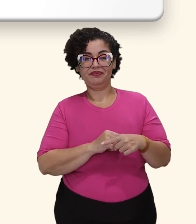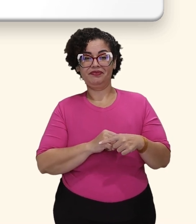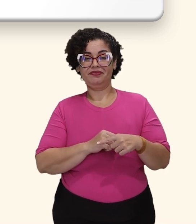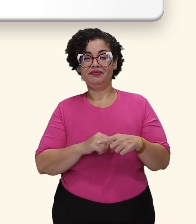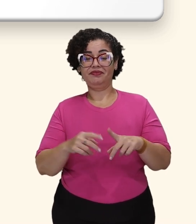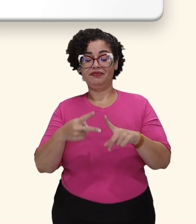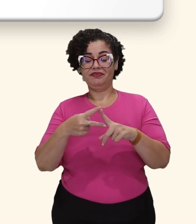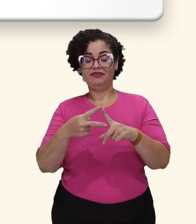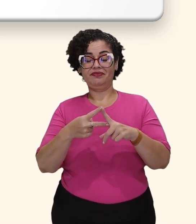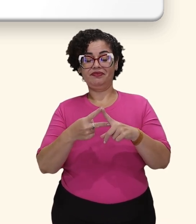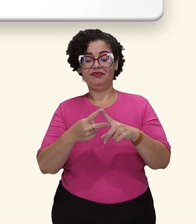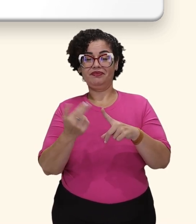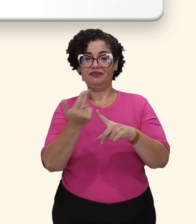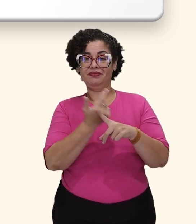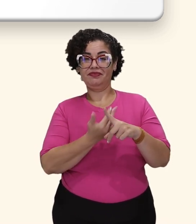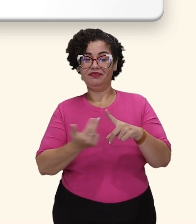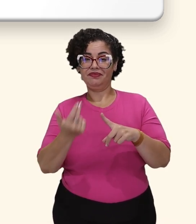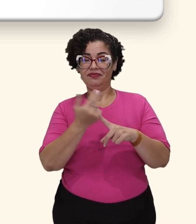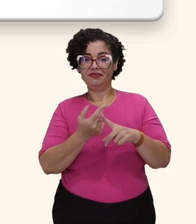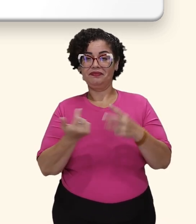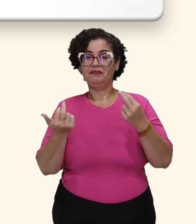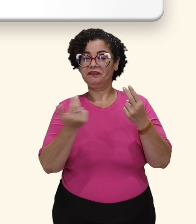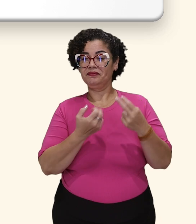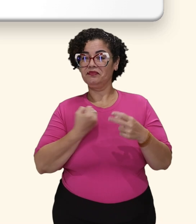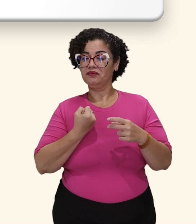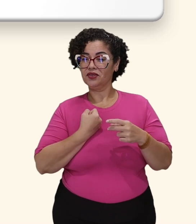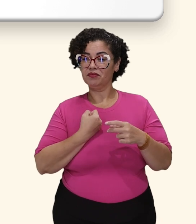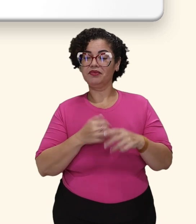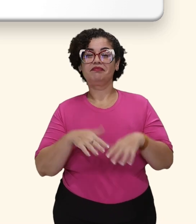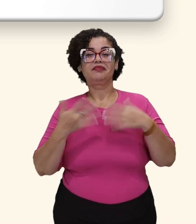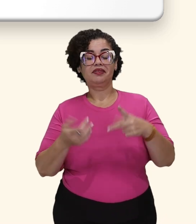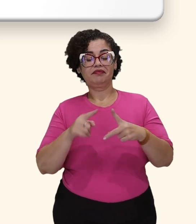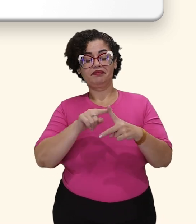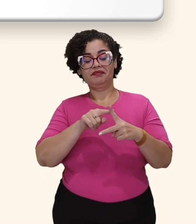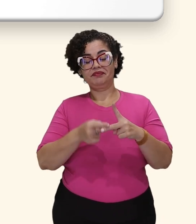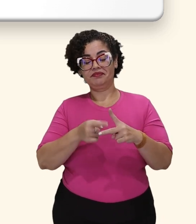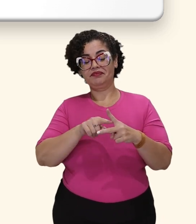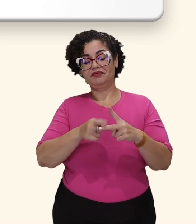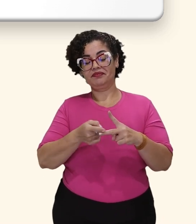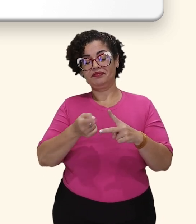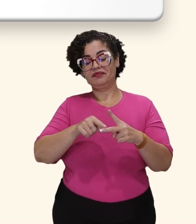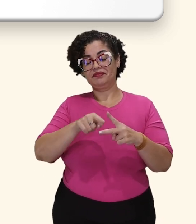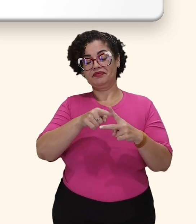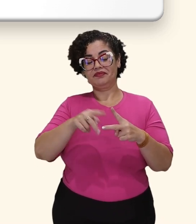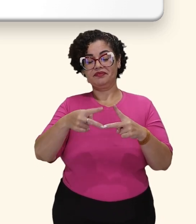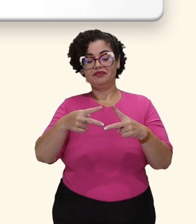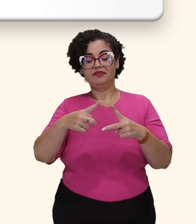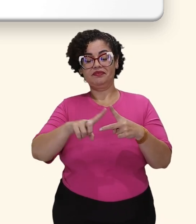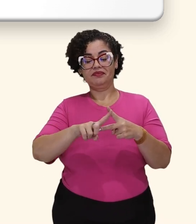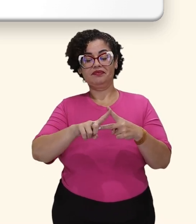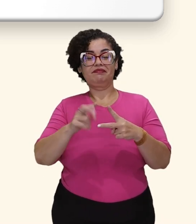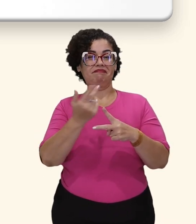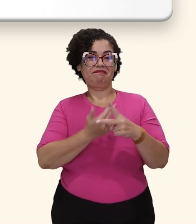No triângulo equilátero, todos os lados têm a mesma medida, não é? Então, todos os ângulos também terão a mesma